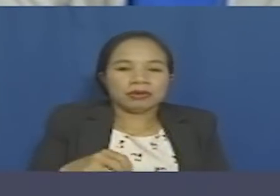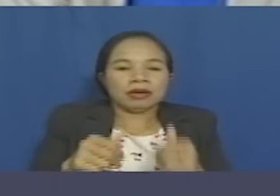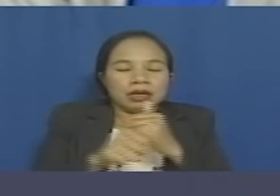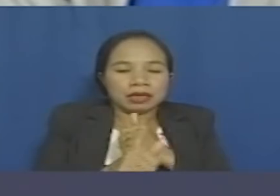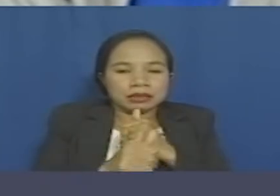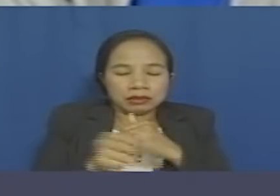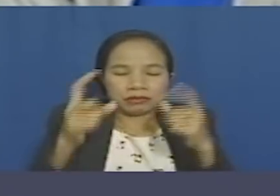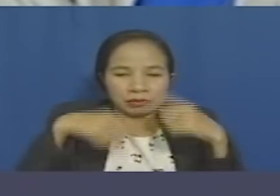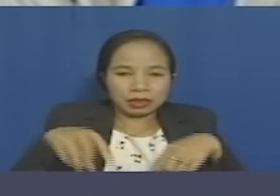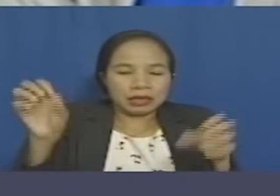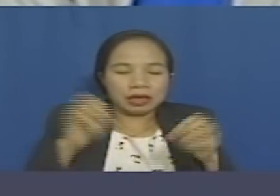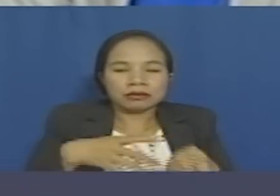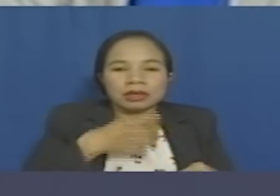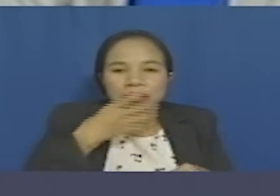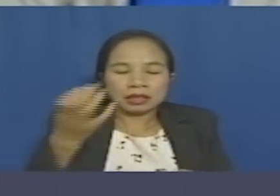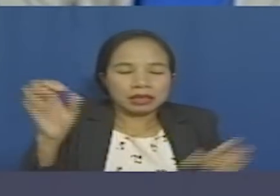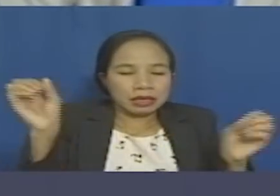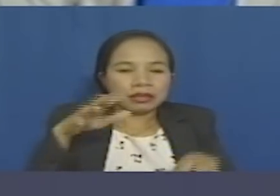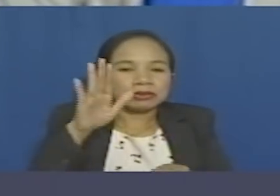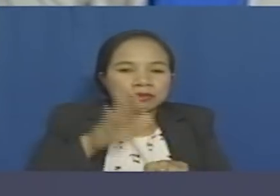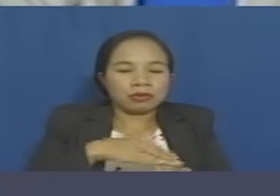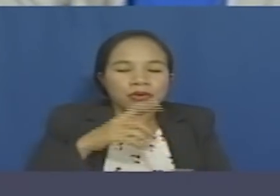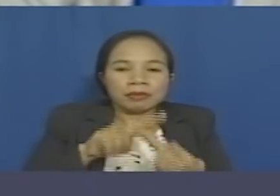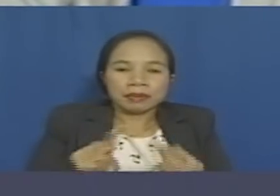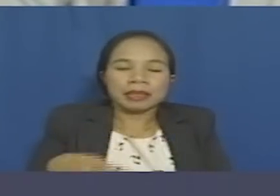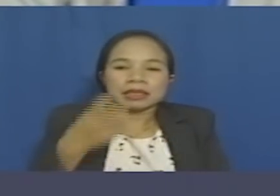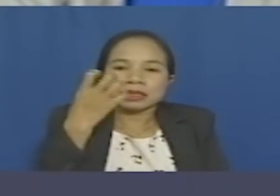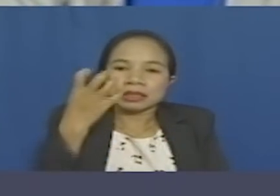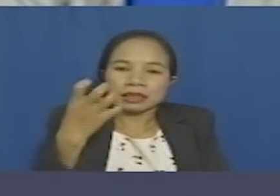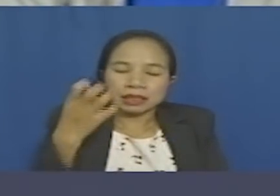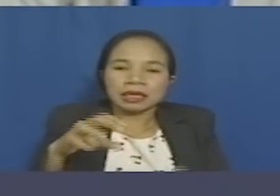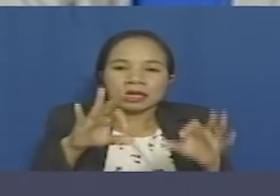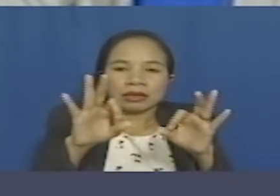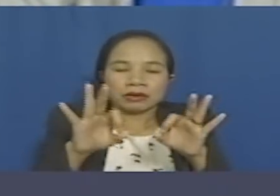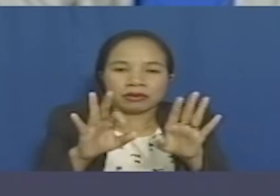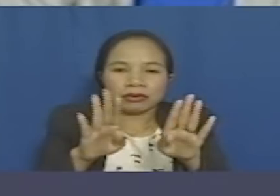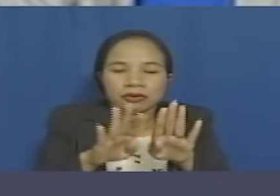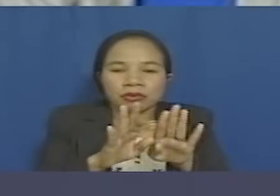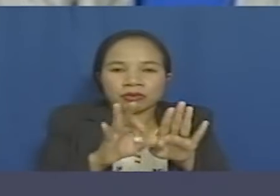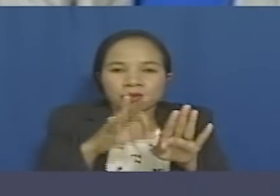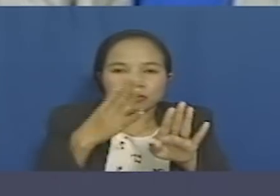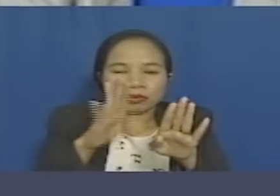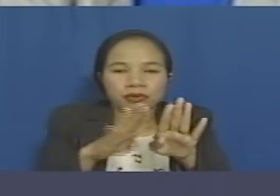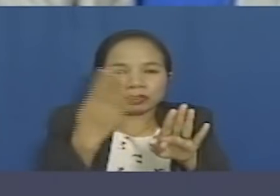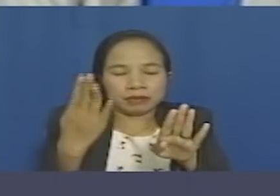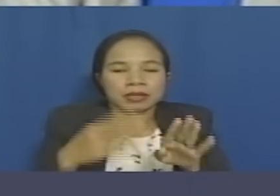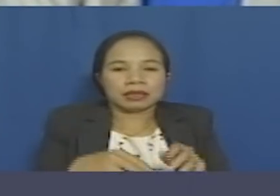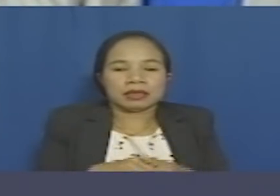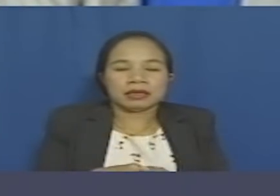hakila, laos bolu, mai be dere ora mata. Depois de pai Filomeno sai, langsung